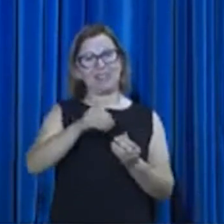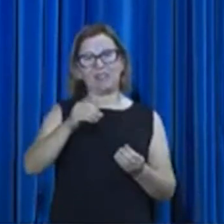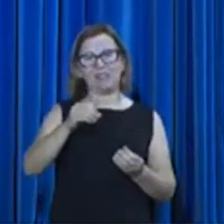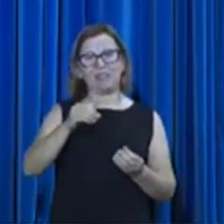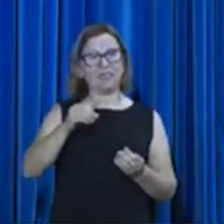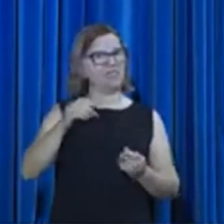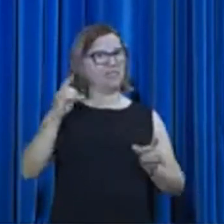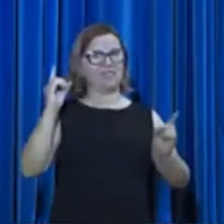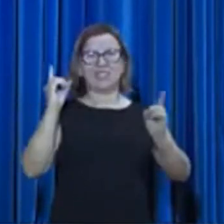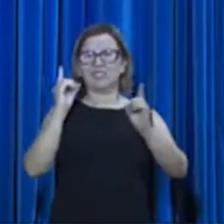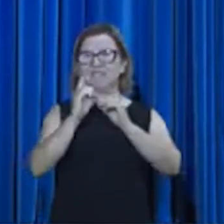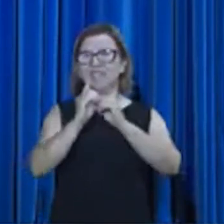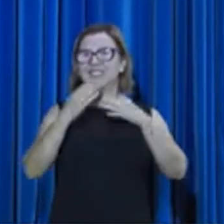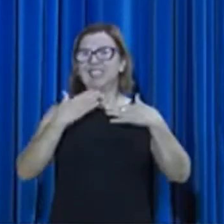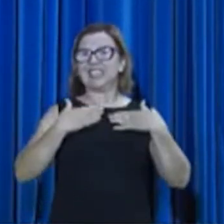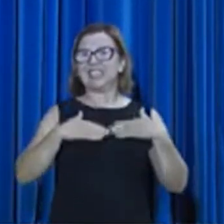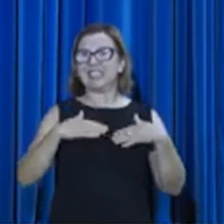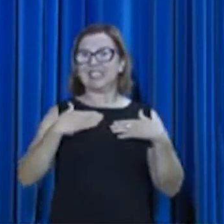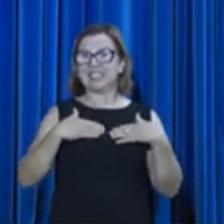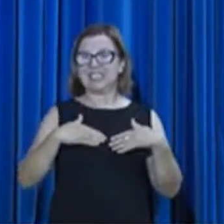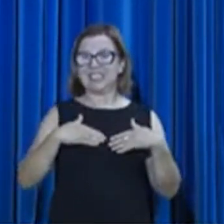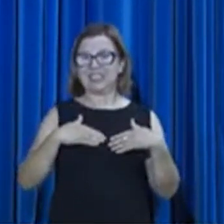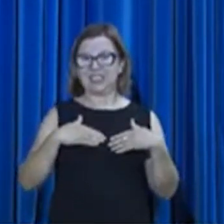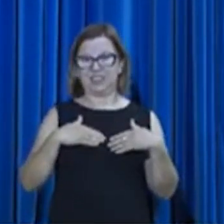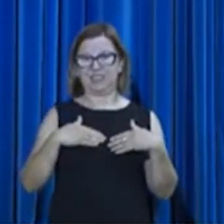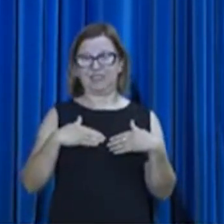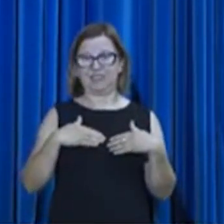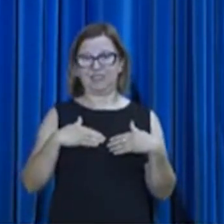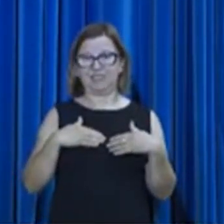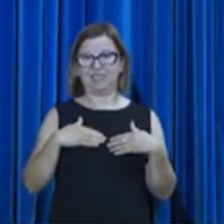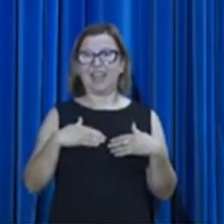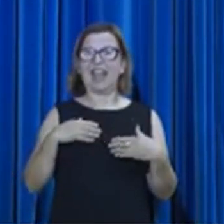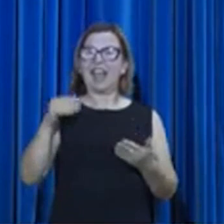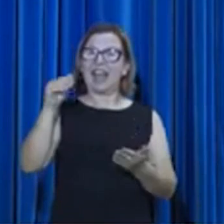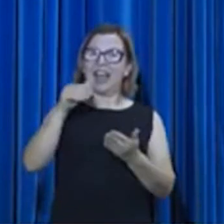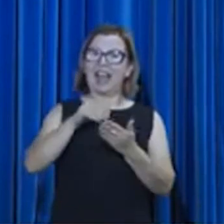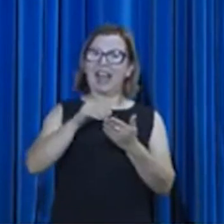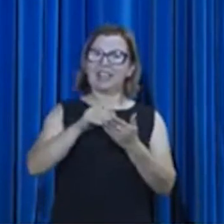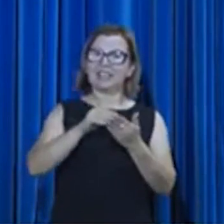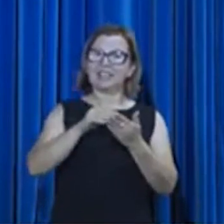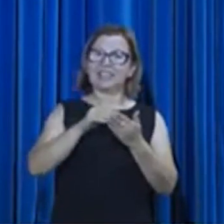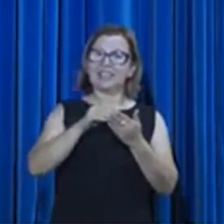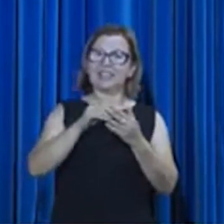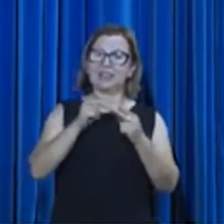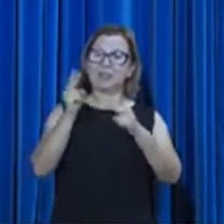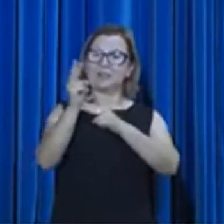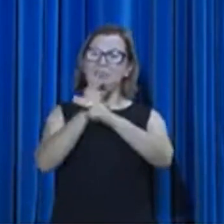encontra repouso até voltar-se para Ti.